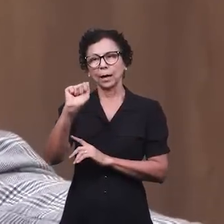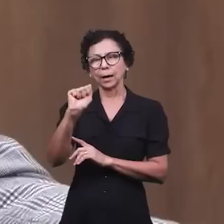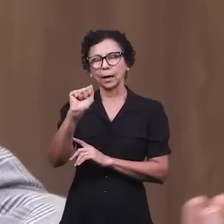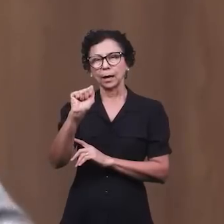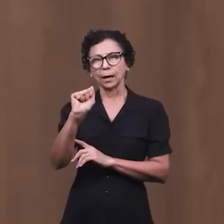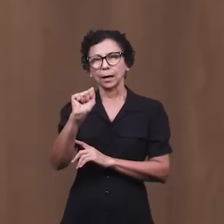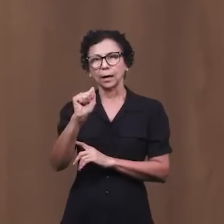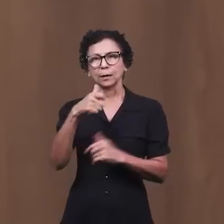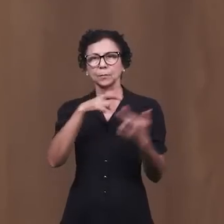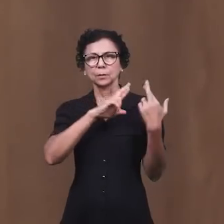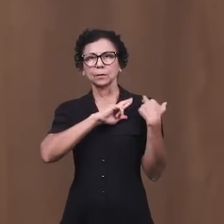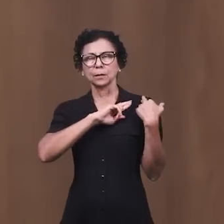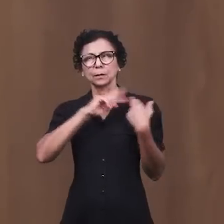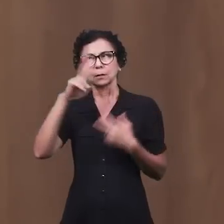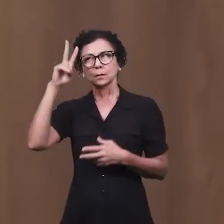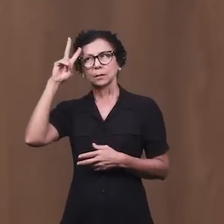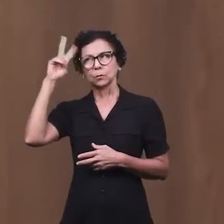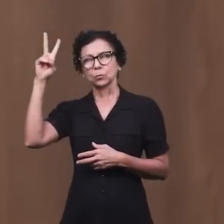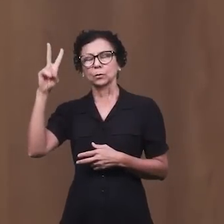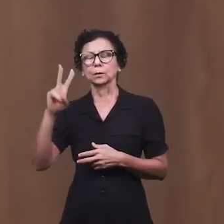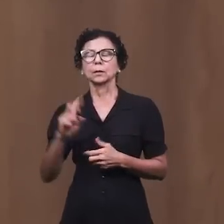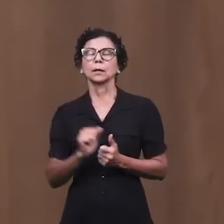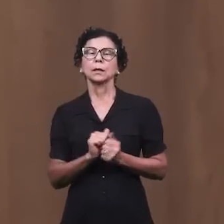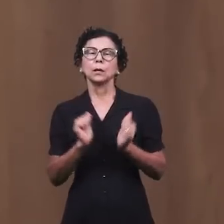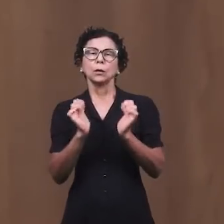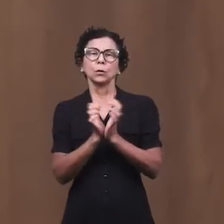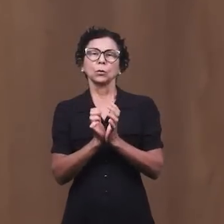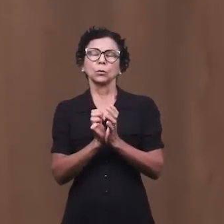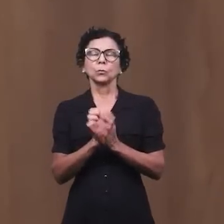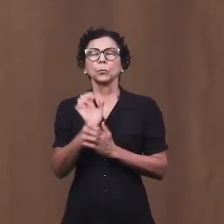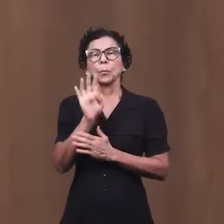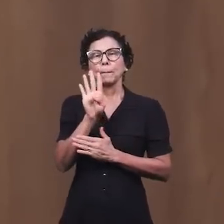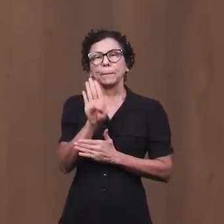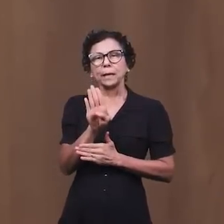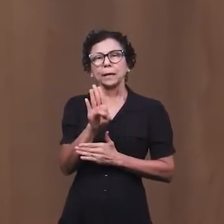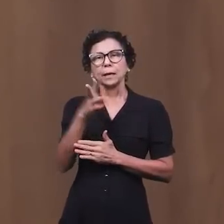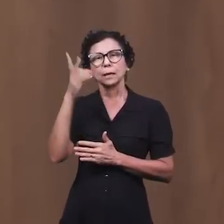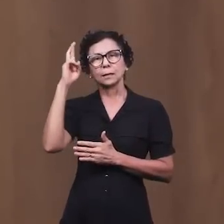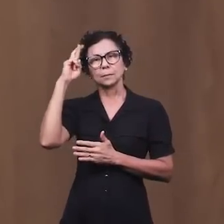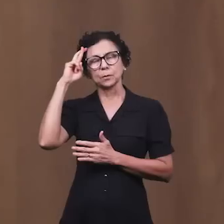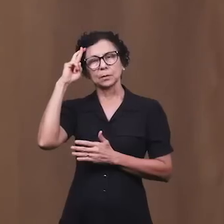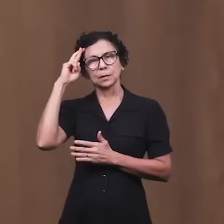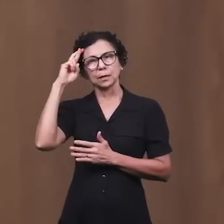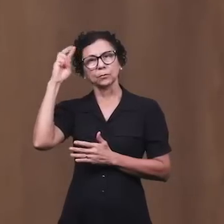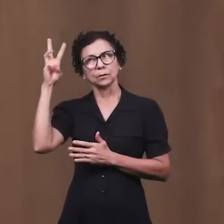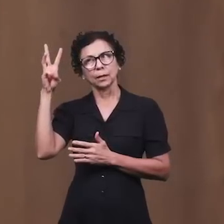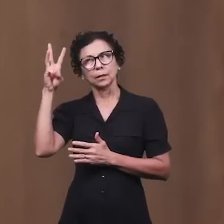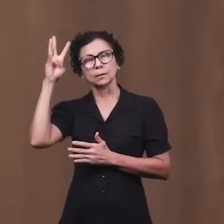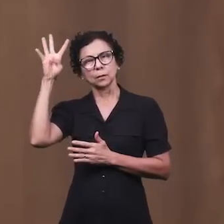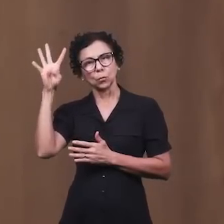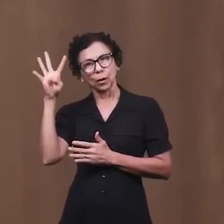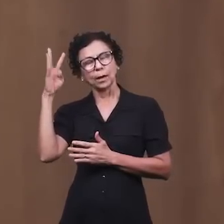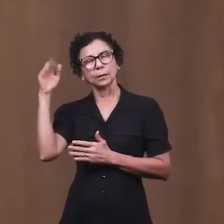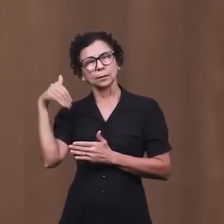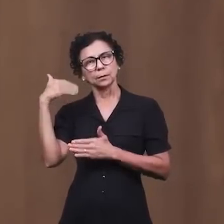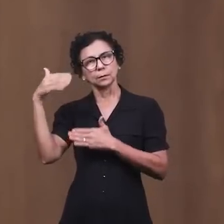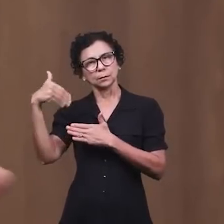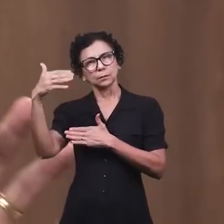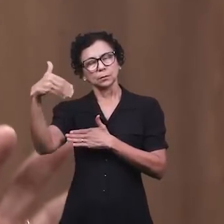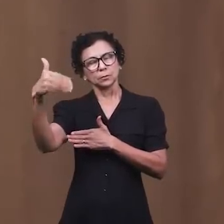pela segunda-feira, o grupo B, responsável pela terça-feira, o grupo C, responsável pela quarta-feira, e